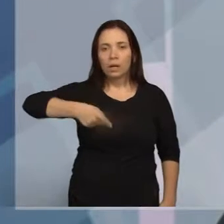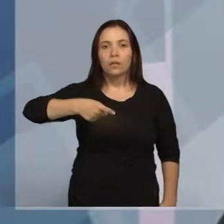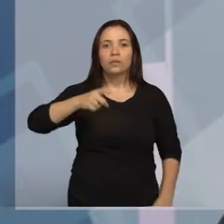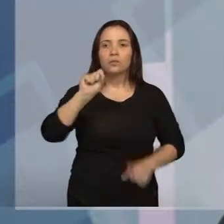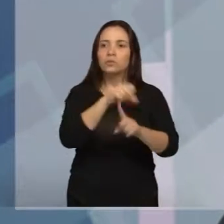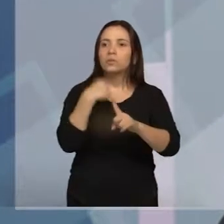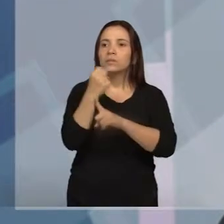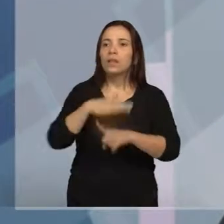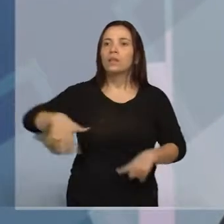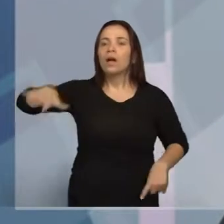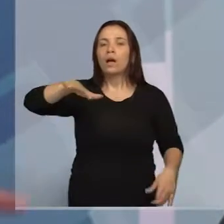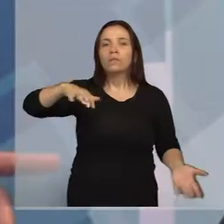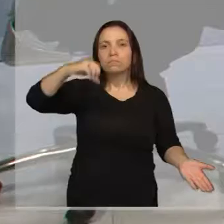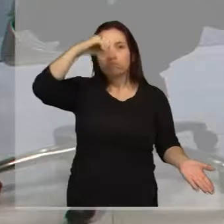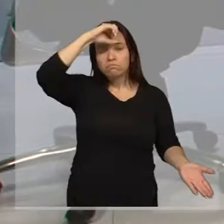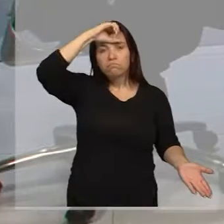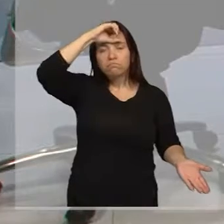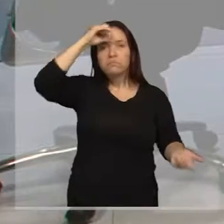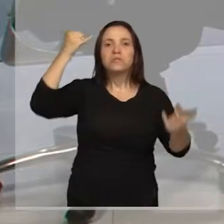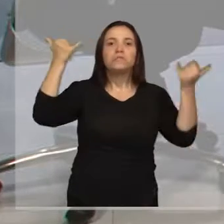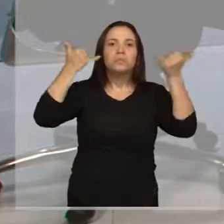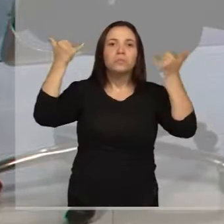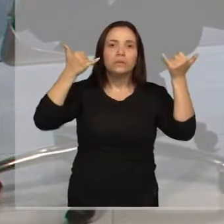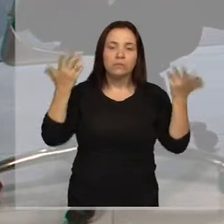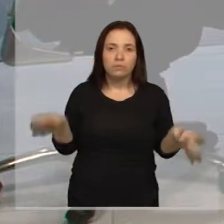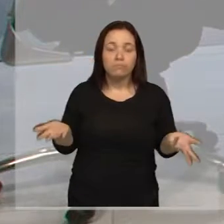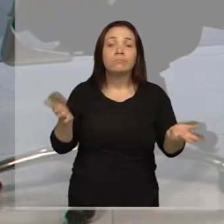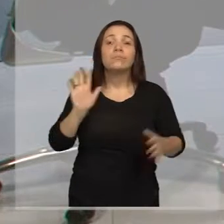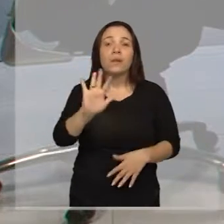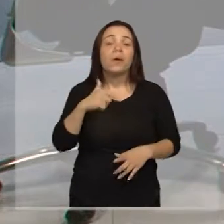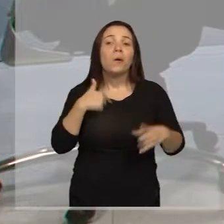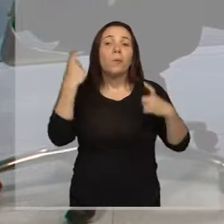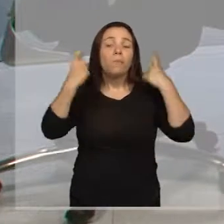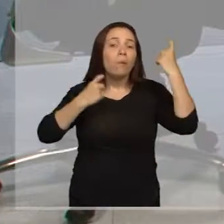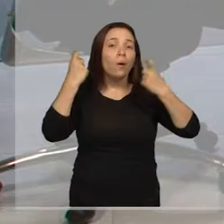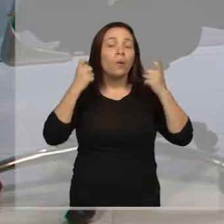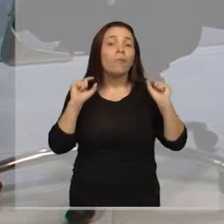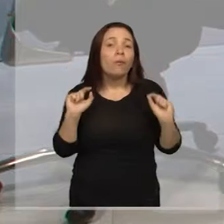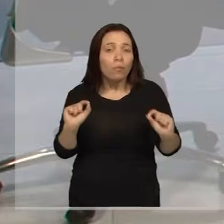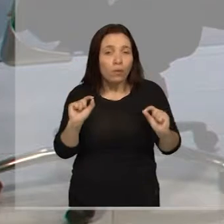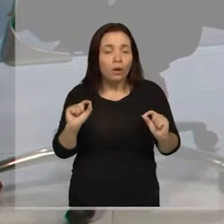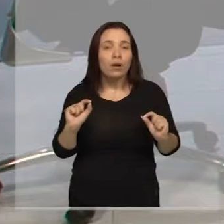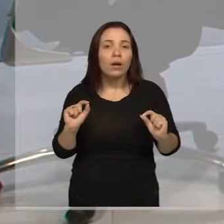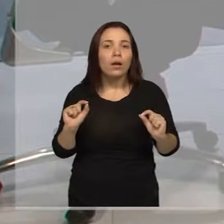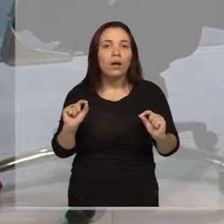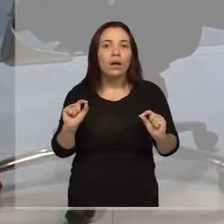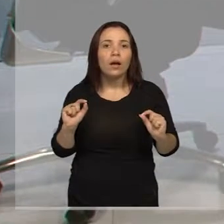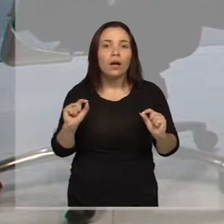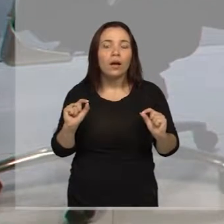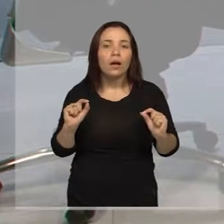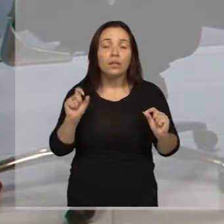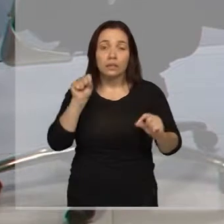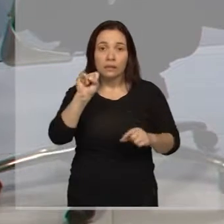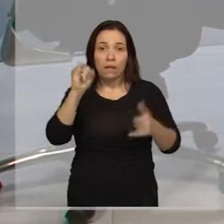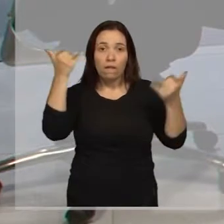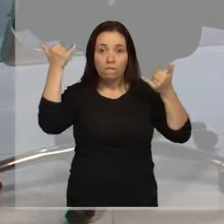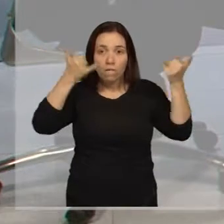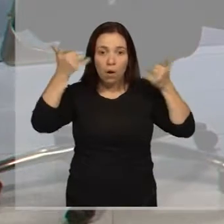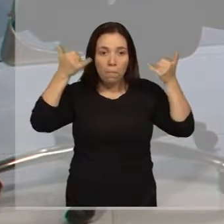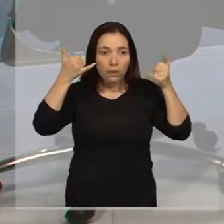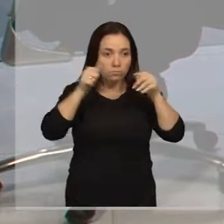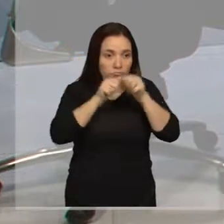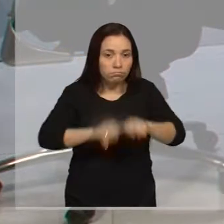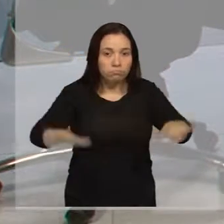ter essa informação. O que me preocupa bem é o fato de você... A não informação, ela favorece a corrupção.